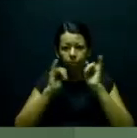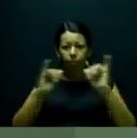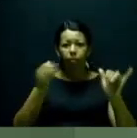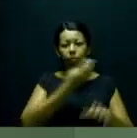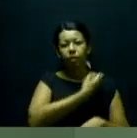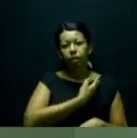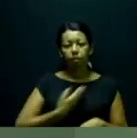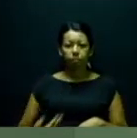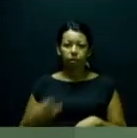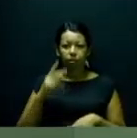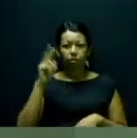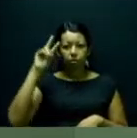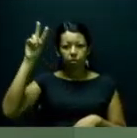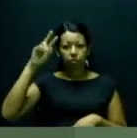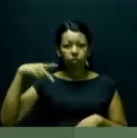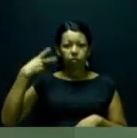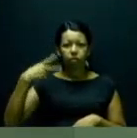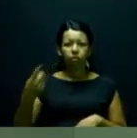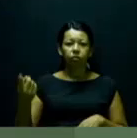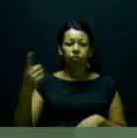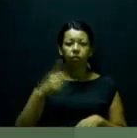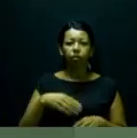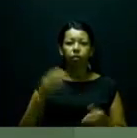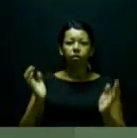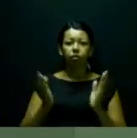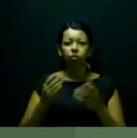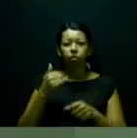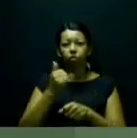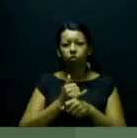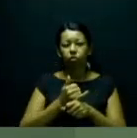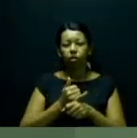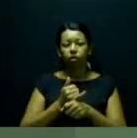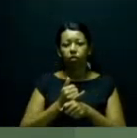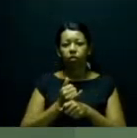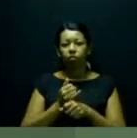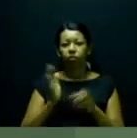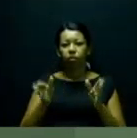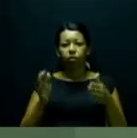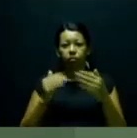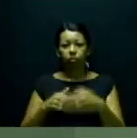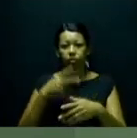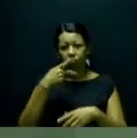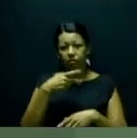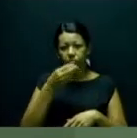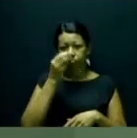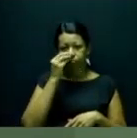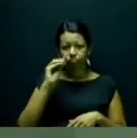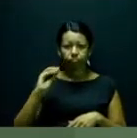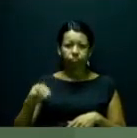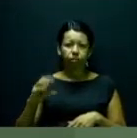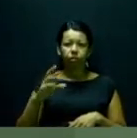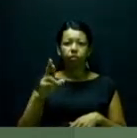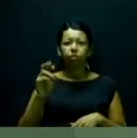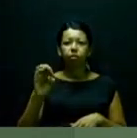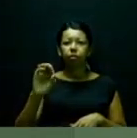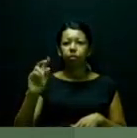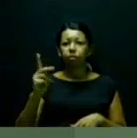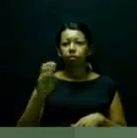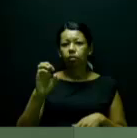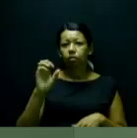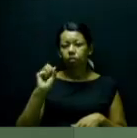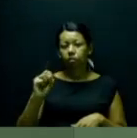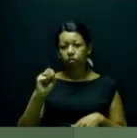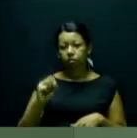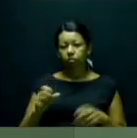que o vereador que ficou aqui interinamente, que hoje é o chefe de gabinete, fez até uma emenda excluindo as creches conveniadas. Porque